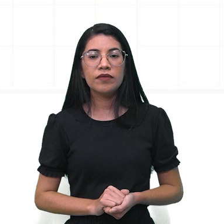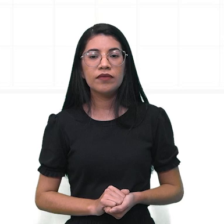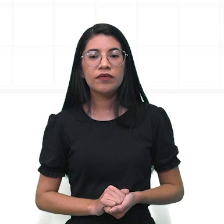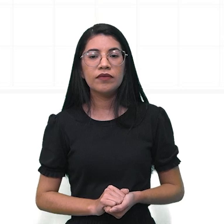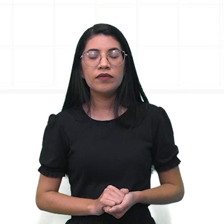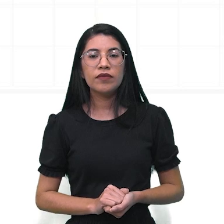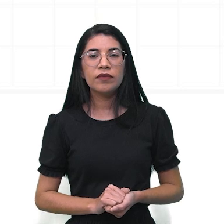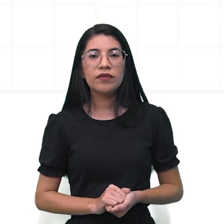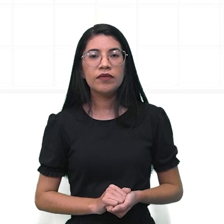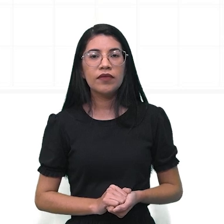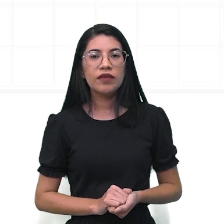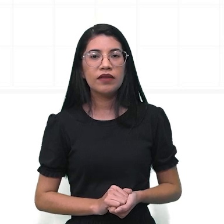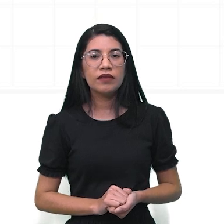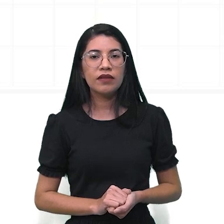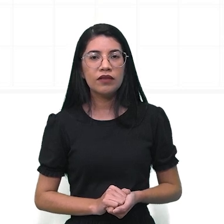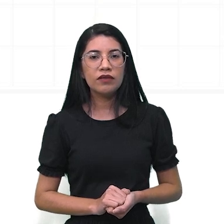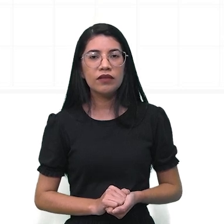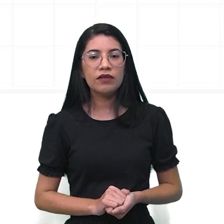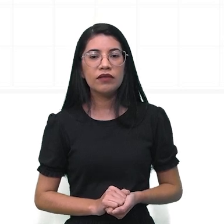720, ok?